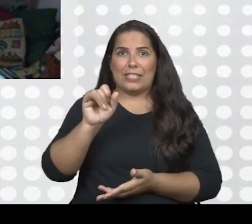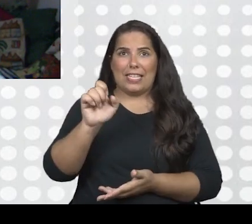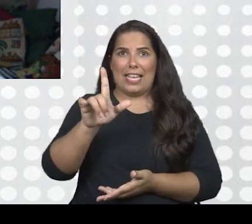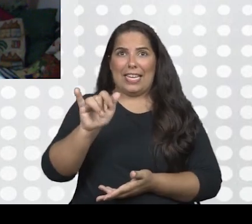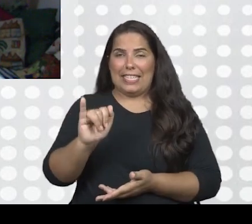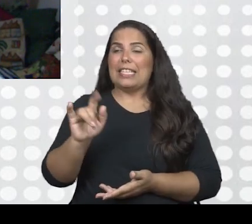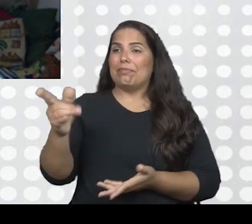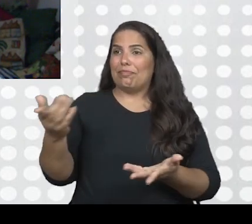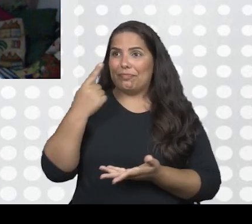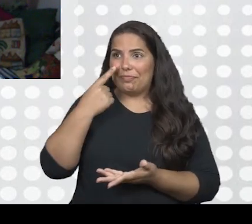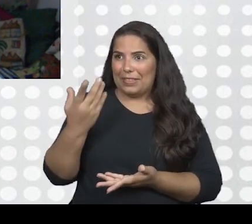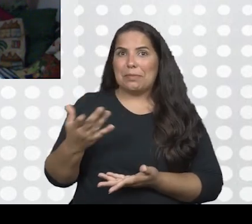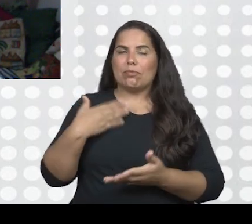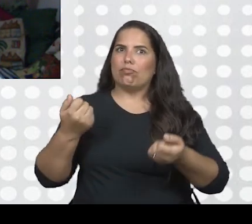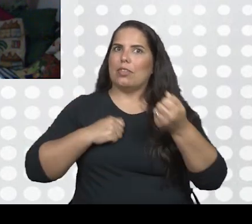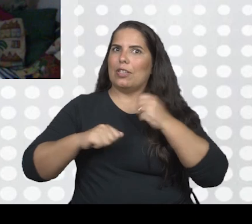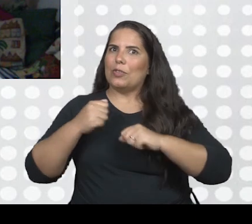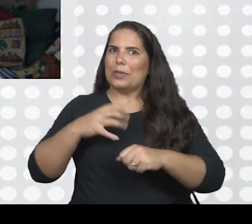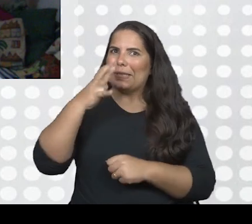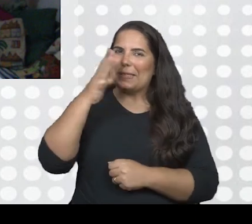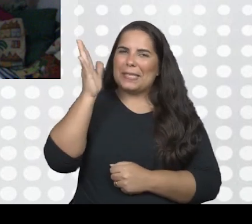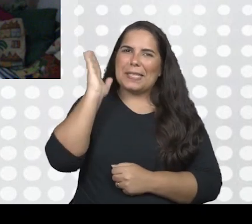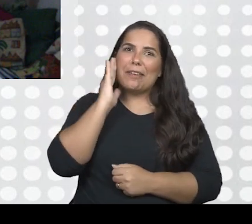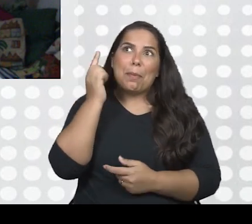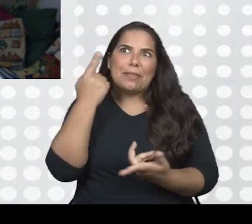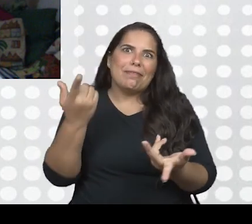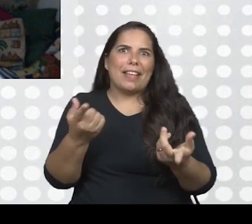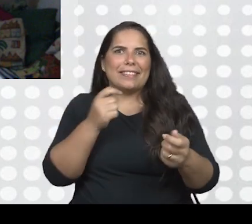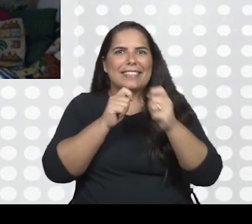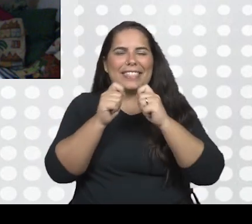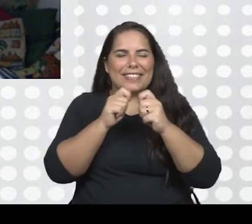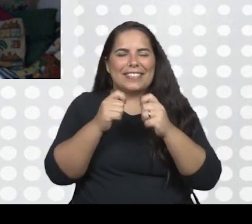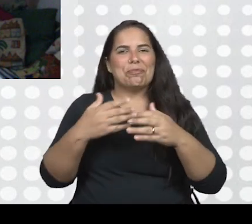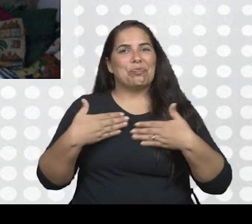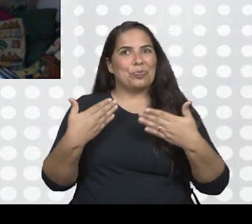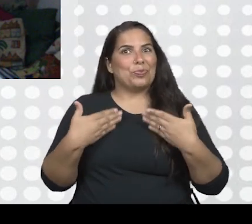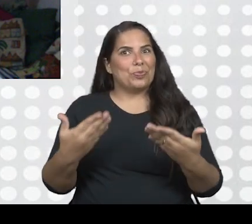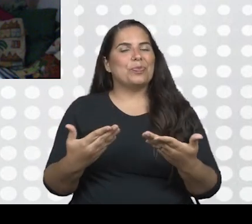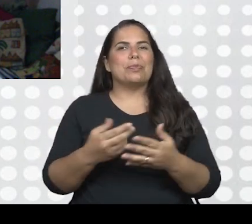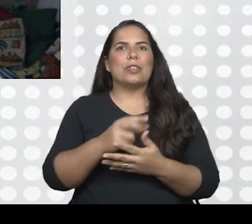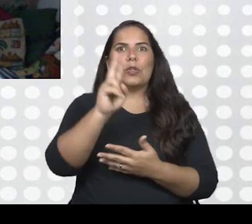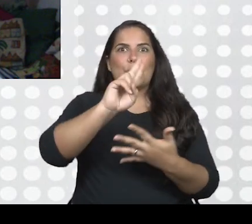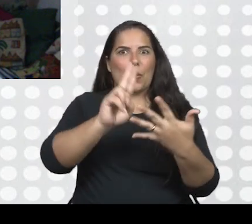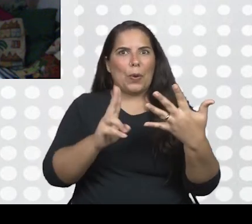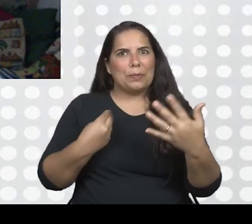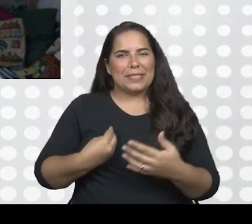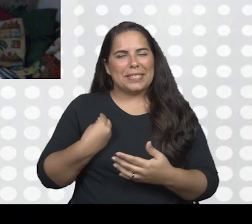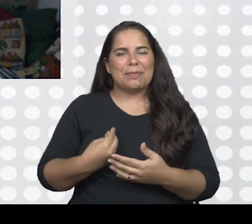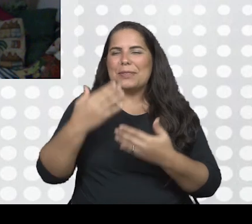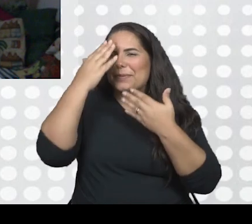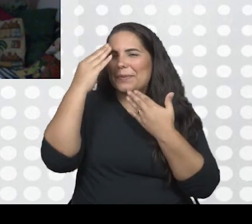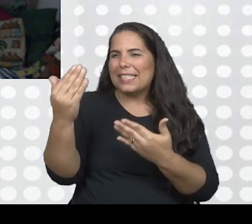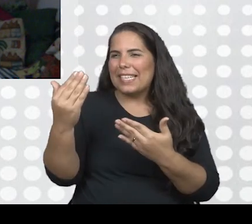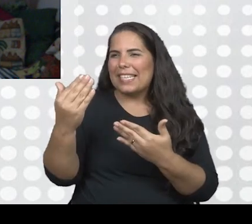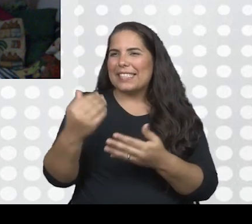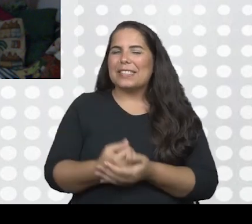Gisele, né, sem mais delongas, porque a gente está muito ansioso de assistir essa entrevista. Temos uma expectativa enorme pelos nomes que estão envolvidos. Muito